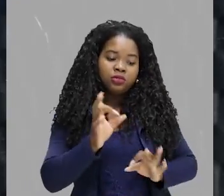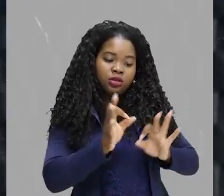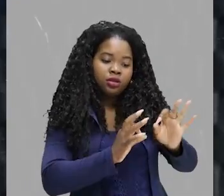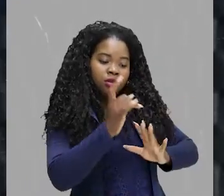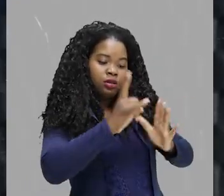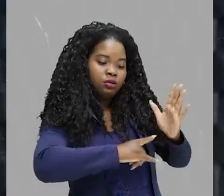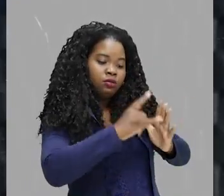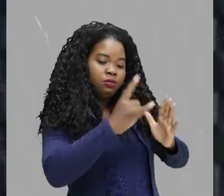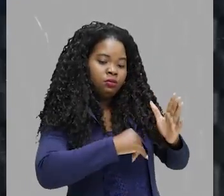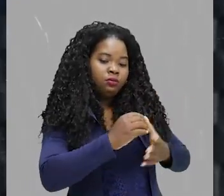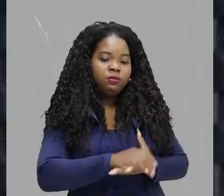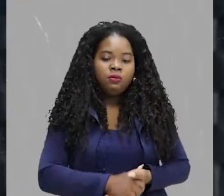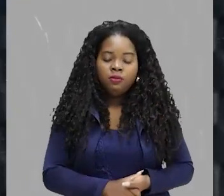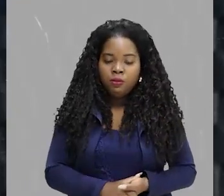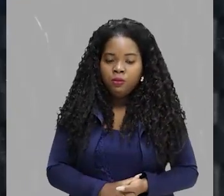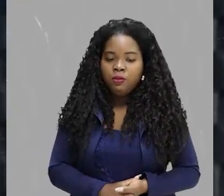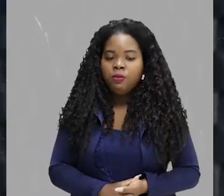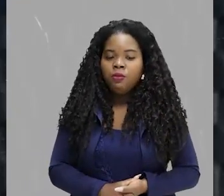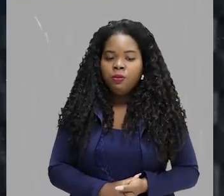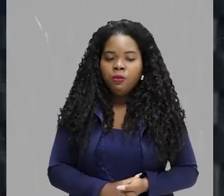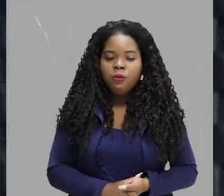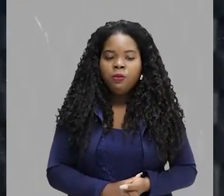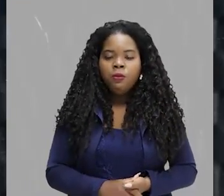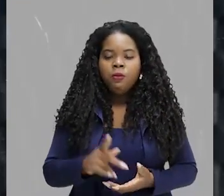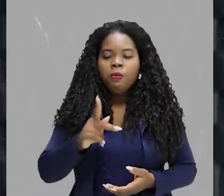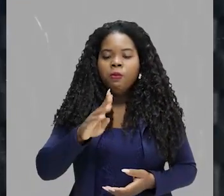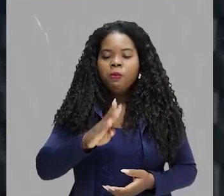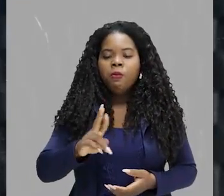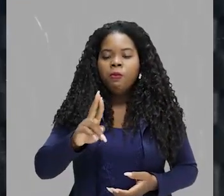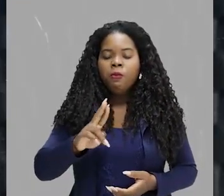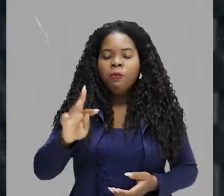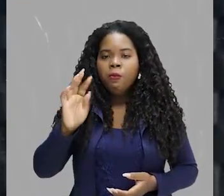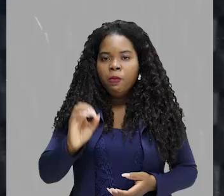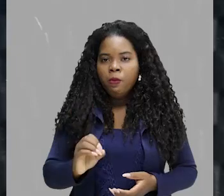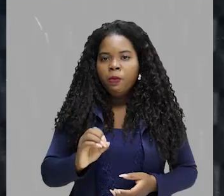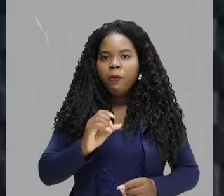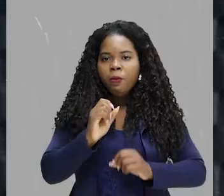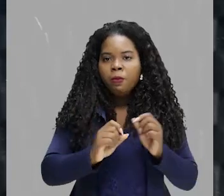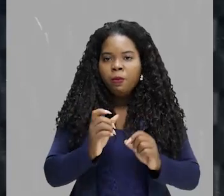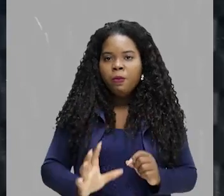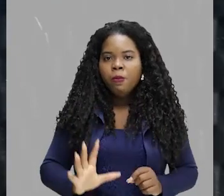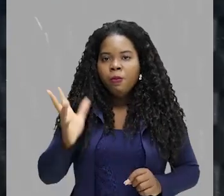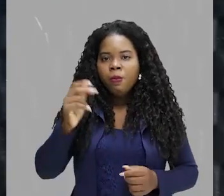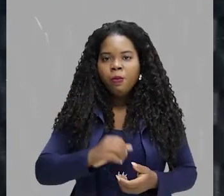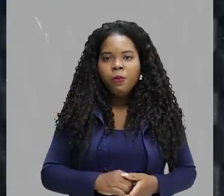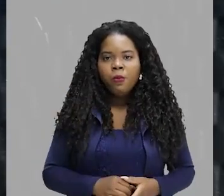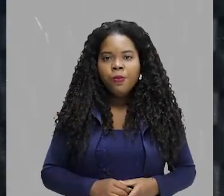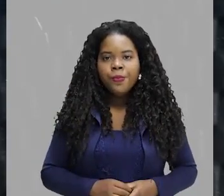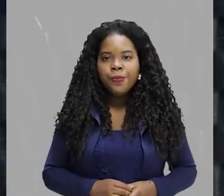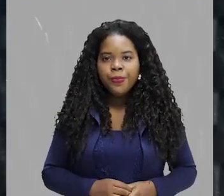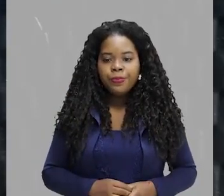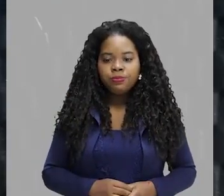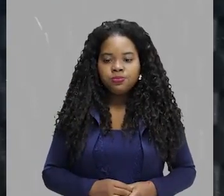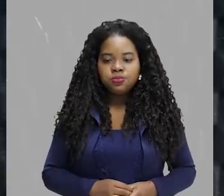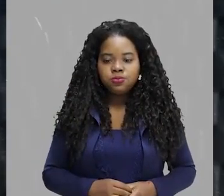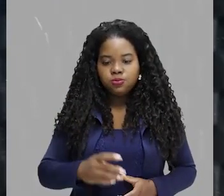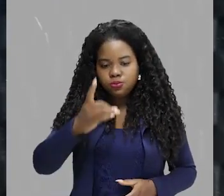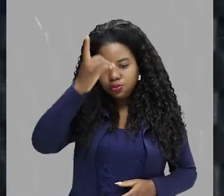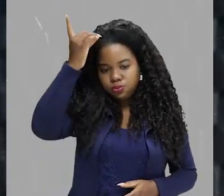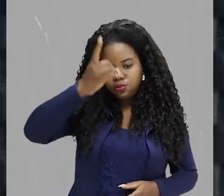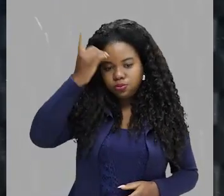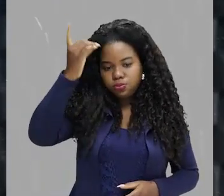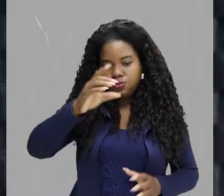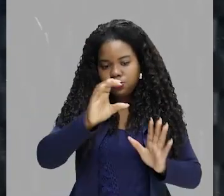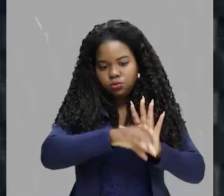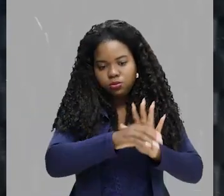que redigiu, não sei bem, mas o nome é Relatório Brundtland, ok? Então esse relatório de 87 é que traz mesmo ali a ideia, o